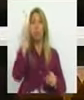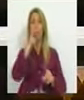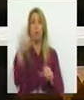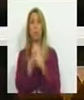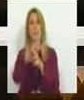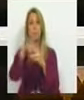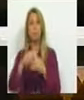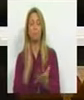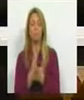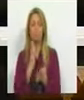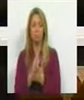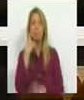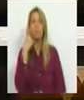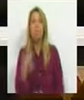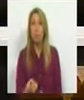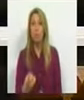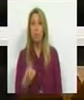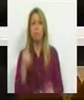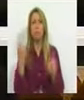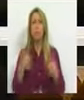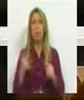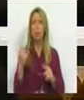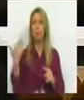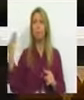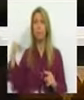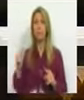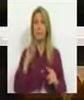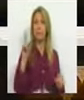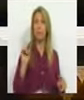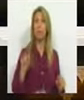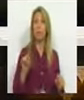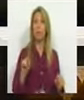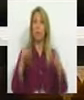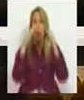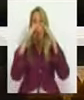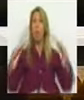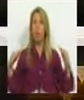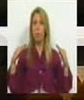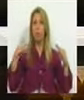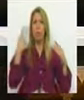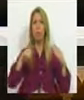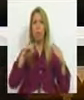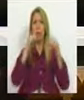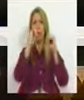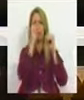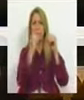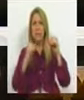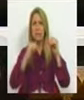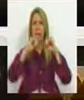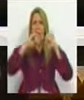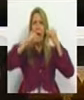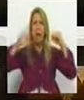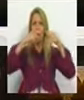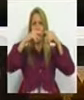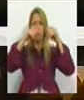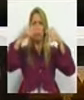daquela escola. Note-se que só muito recentemente é que esta questão das coberturas com fissuras ou partidas se começou